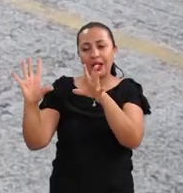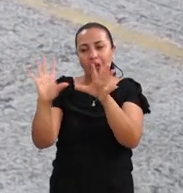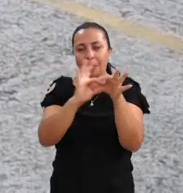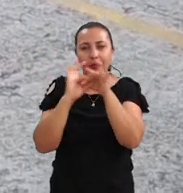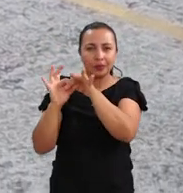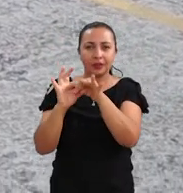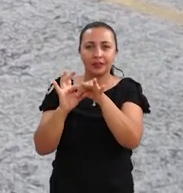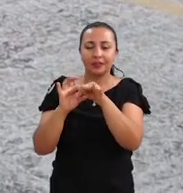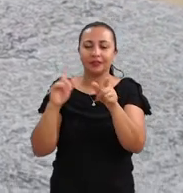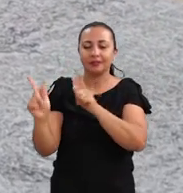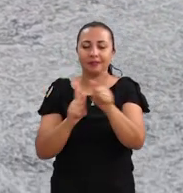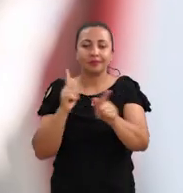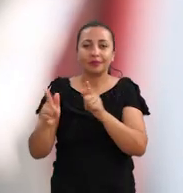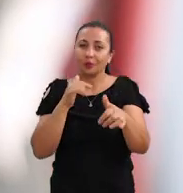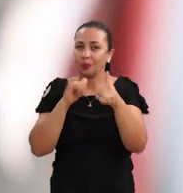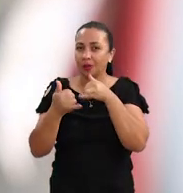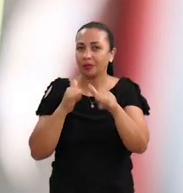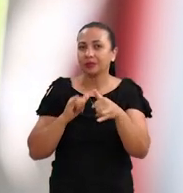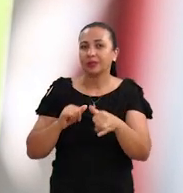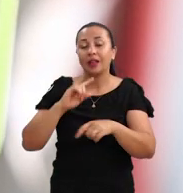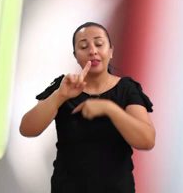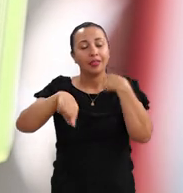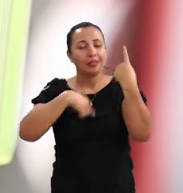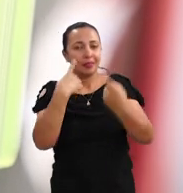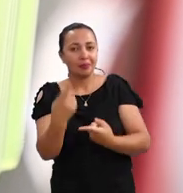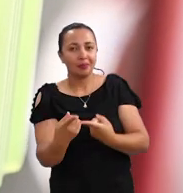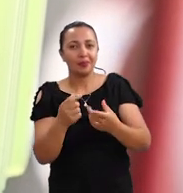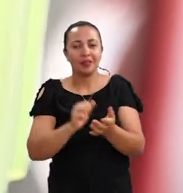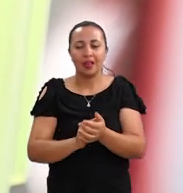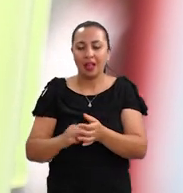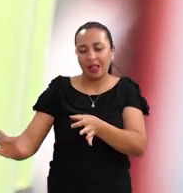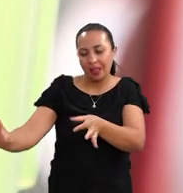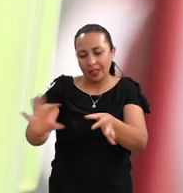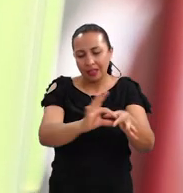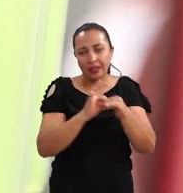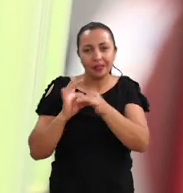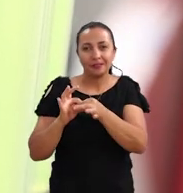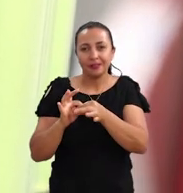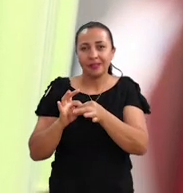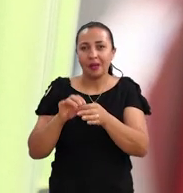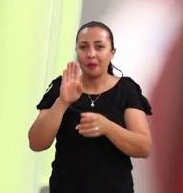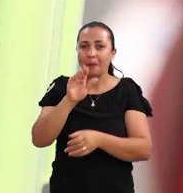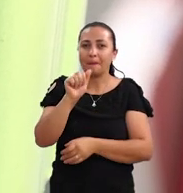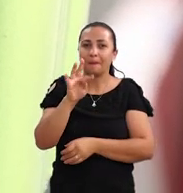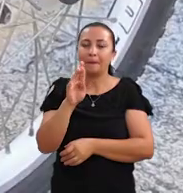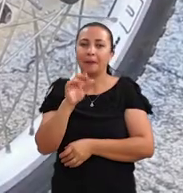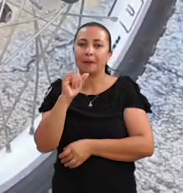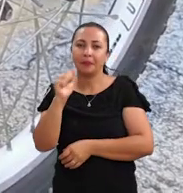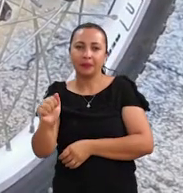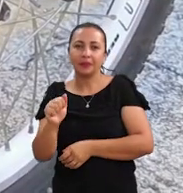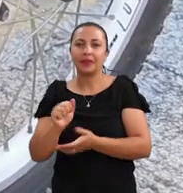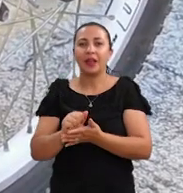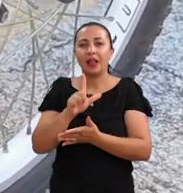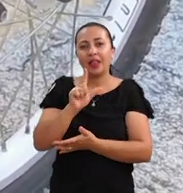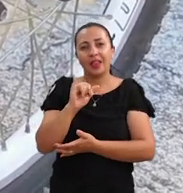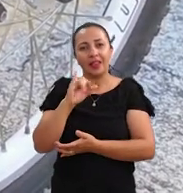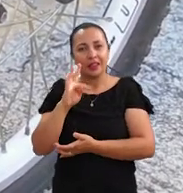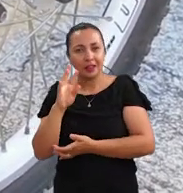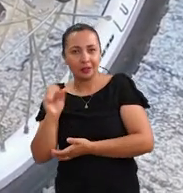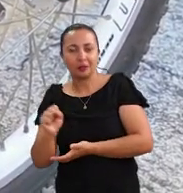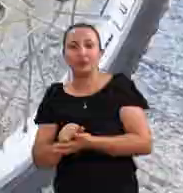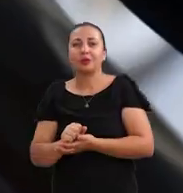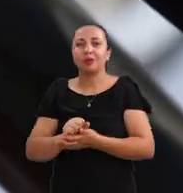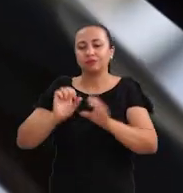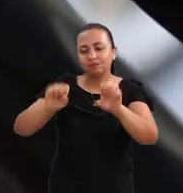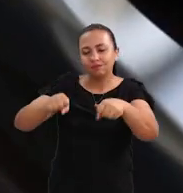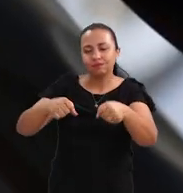sistema de controle e gerenciamento de energia que, por sua vez, liga-se a uma bateria de lítio. No